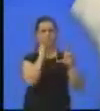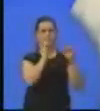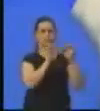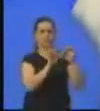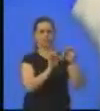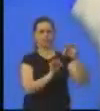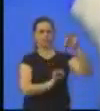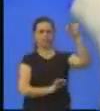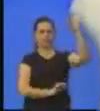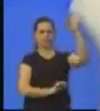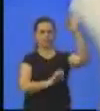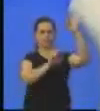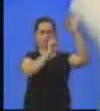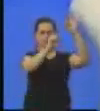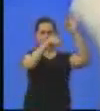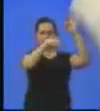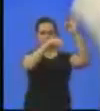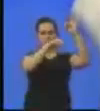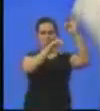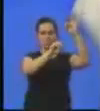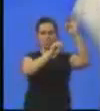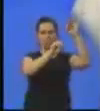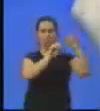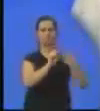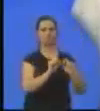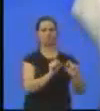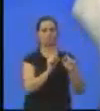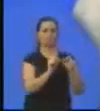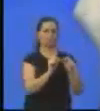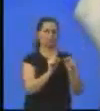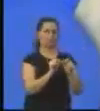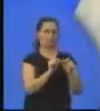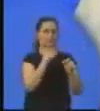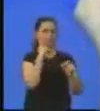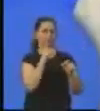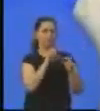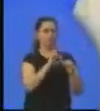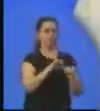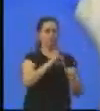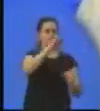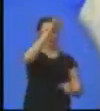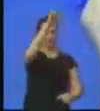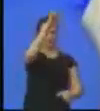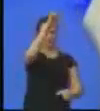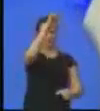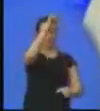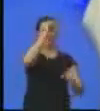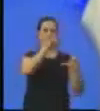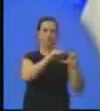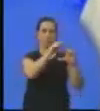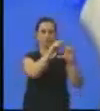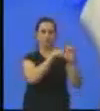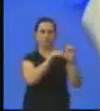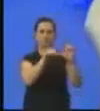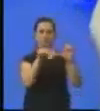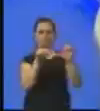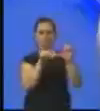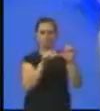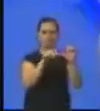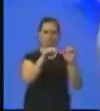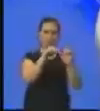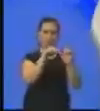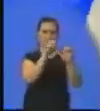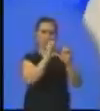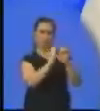é o eixo do seno, e aí como nós marcamos isso? Então, marco um ângulo, sempre a partir do zero, ali no